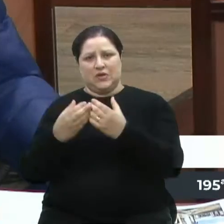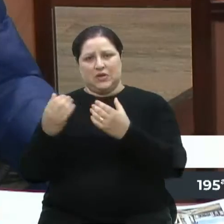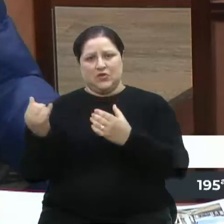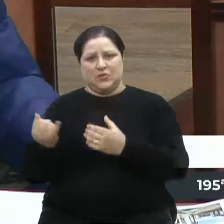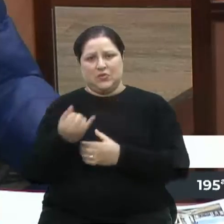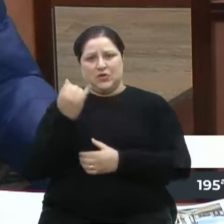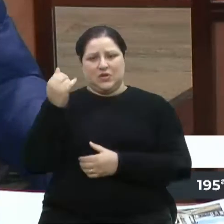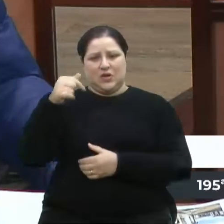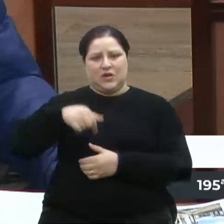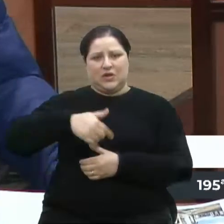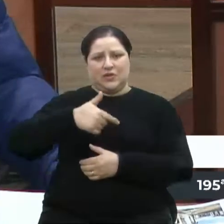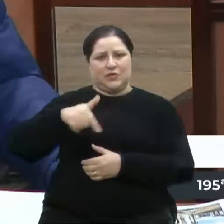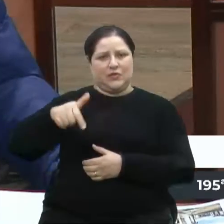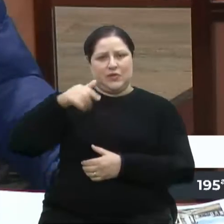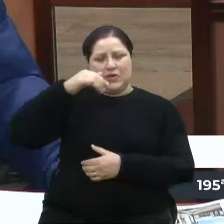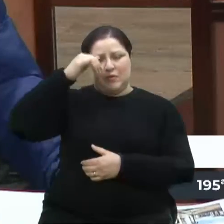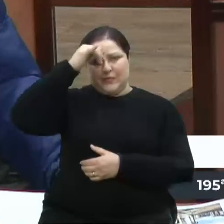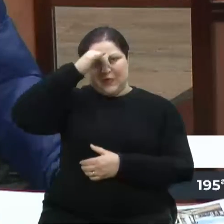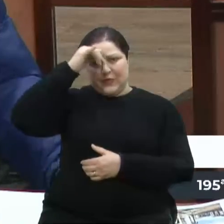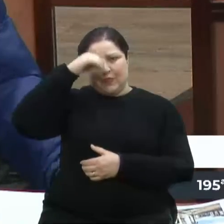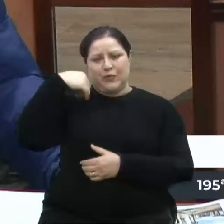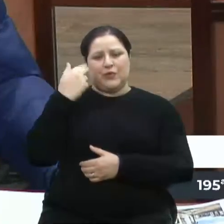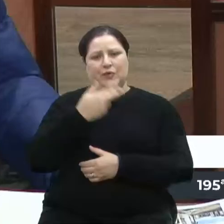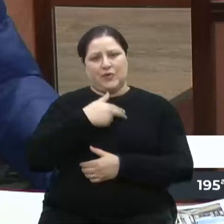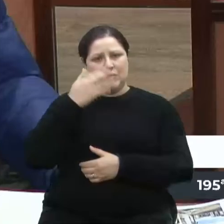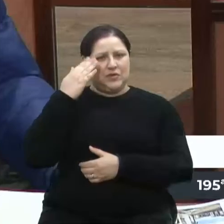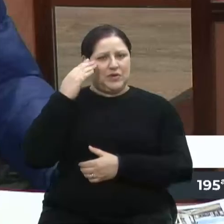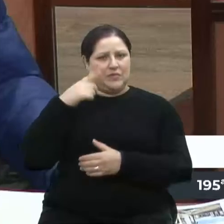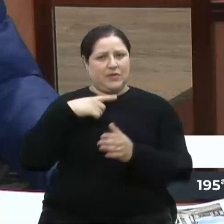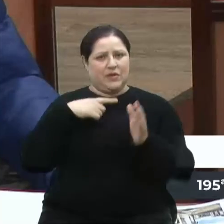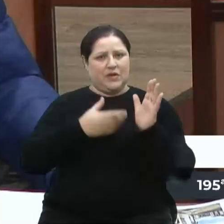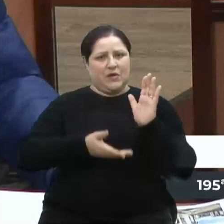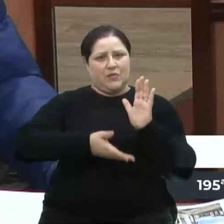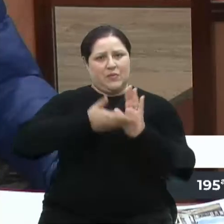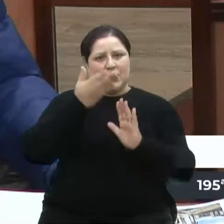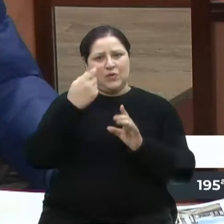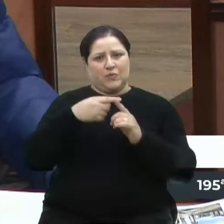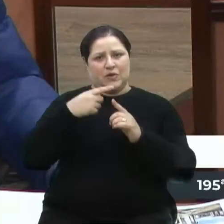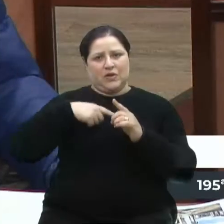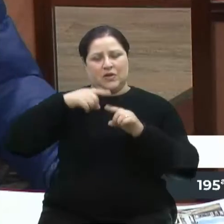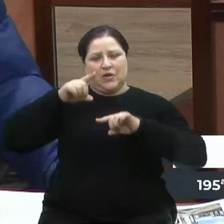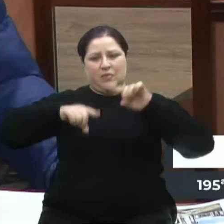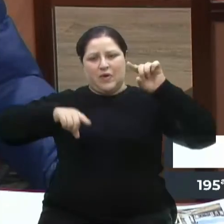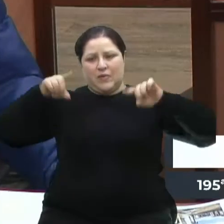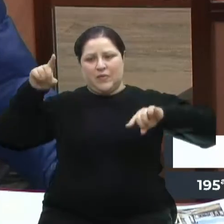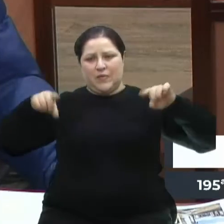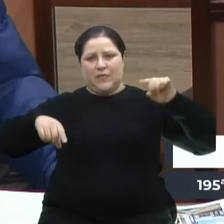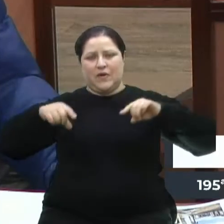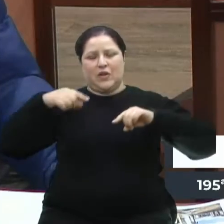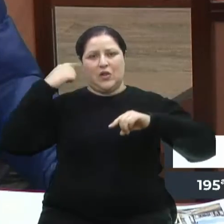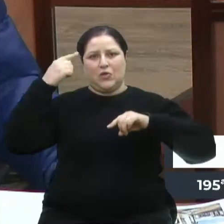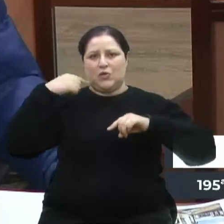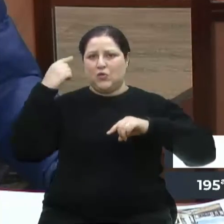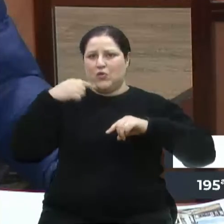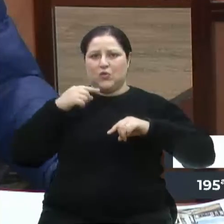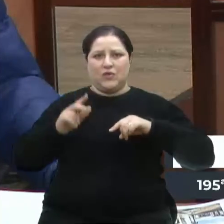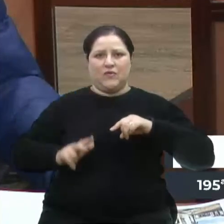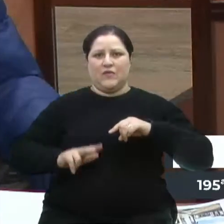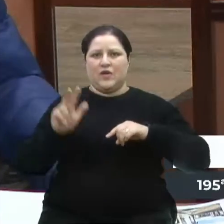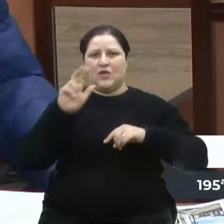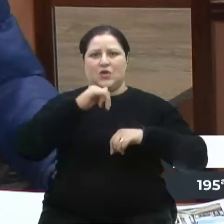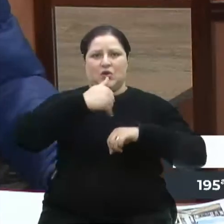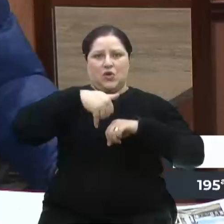bobo, a gente sabia que esse aumento viria justamente pela loucura, né, do valor do diesel. E veio esses